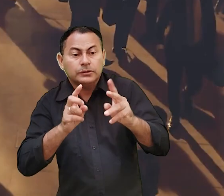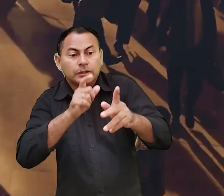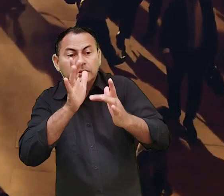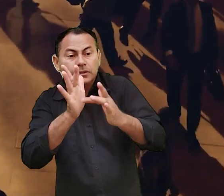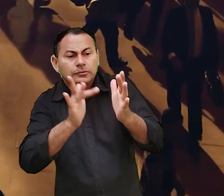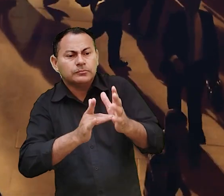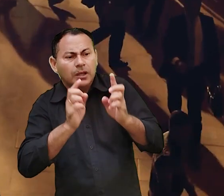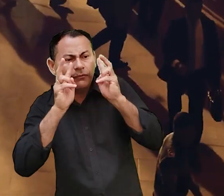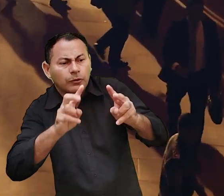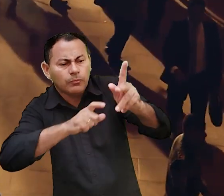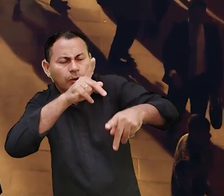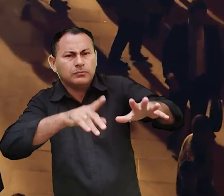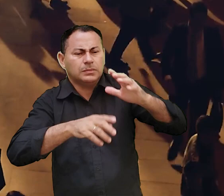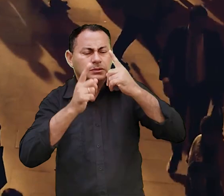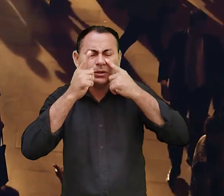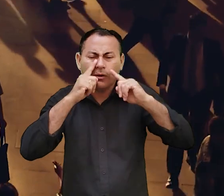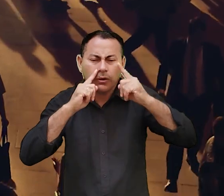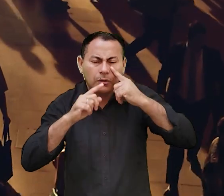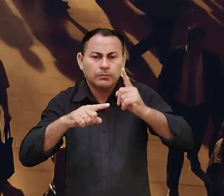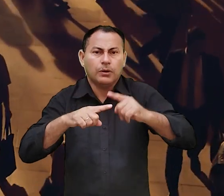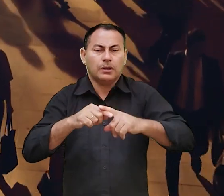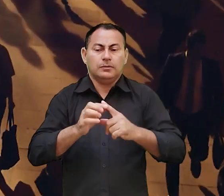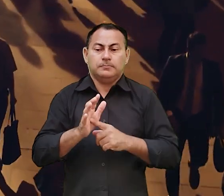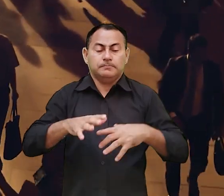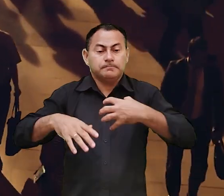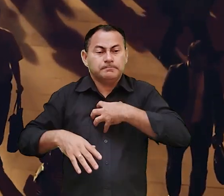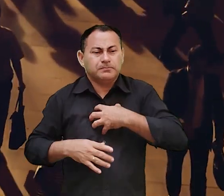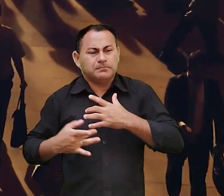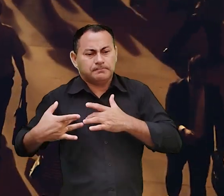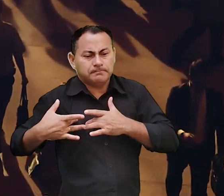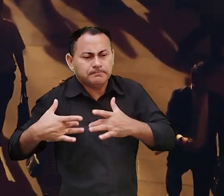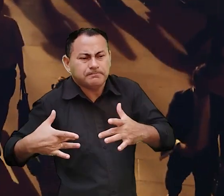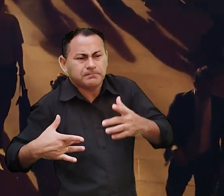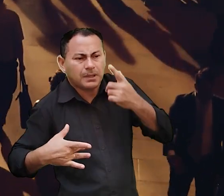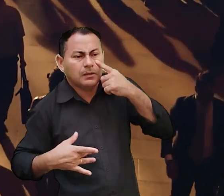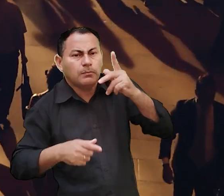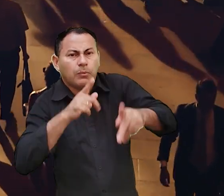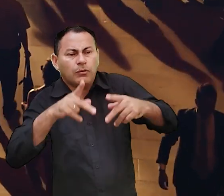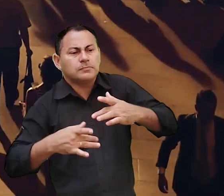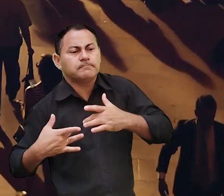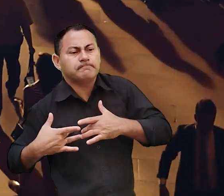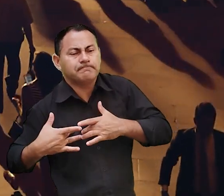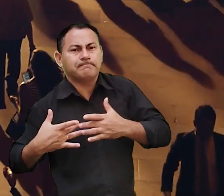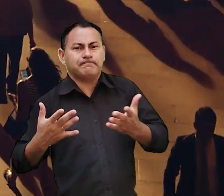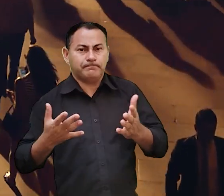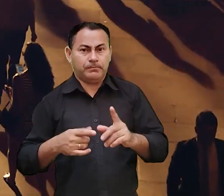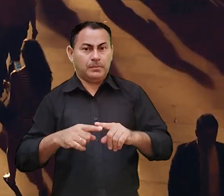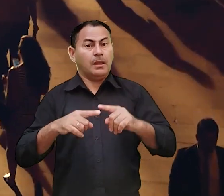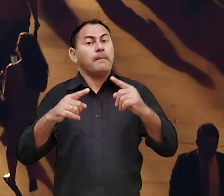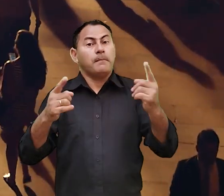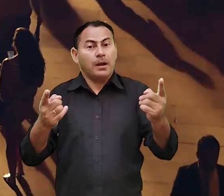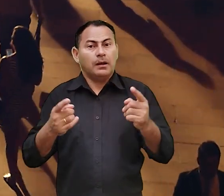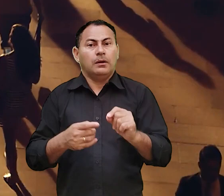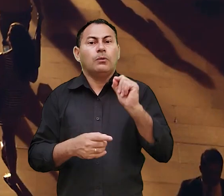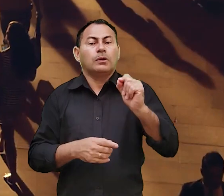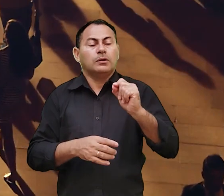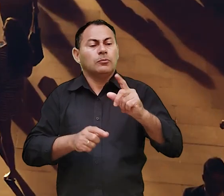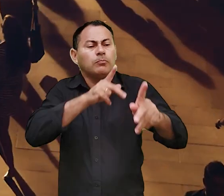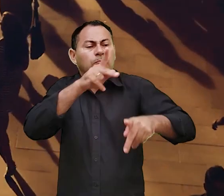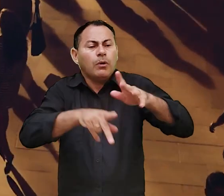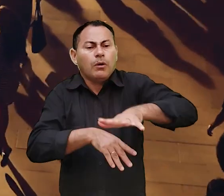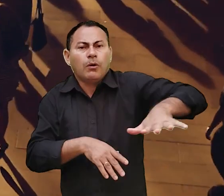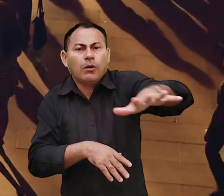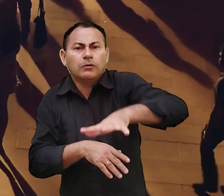viu as multidões, ele chorou em prantos porque foi movido por compaixão por aquele povo. Mas o que